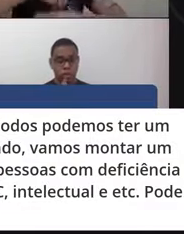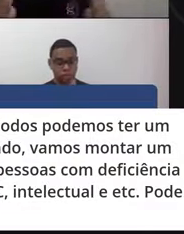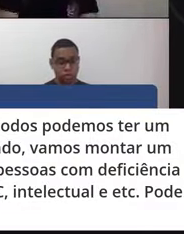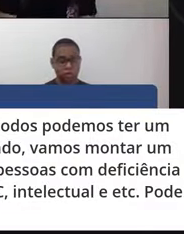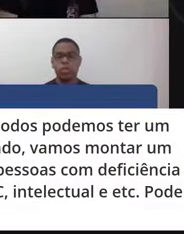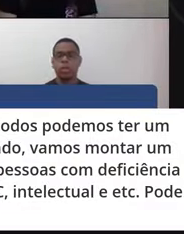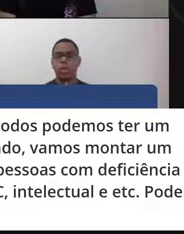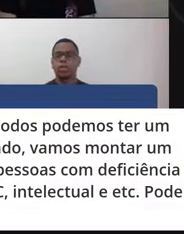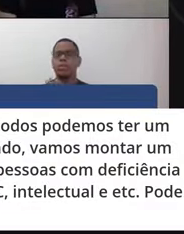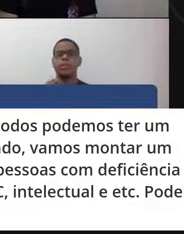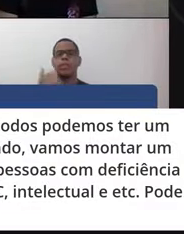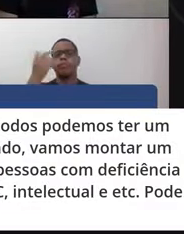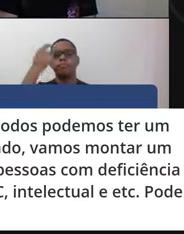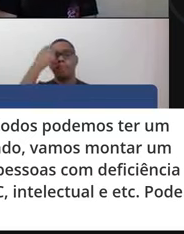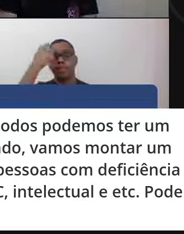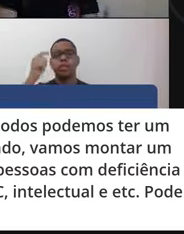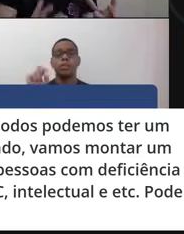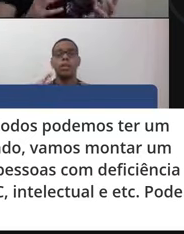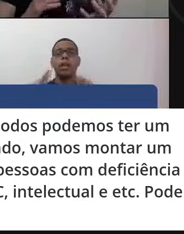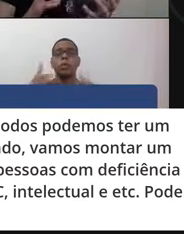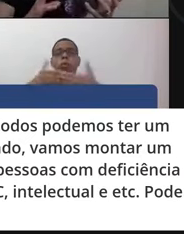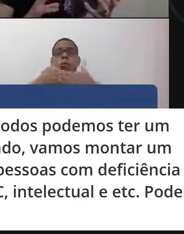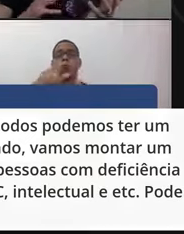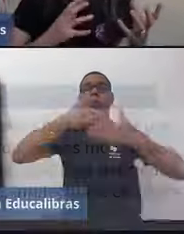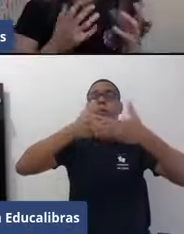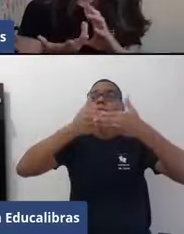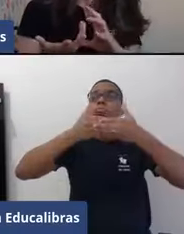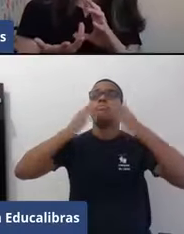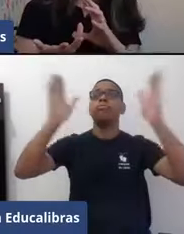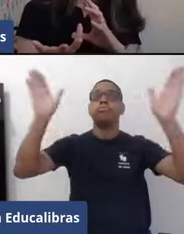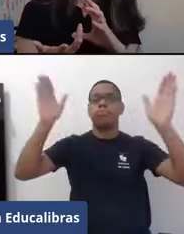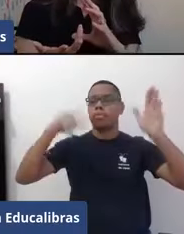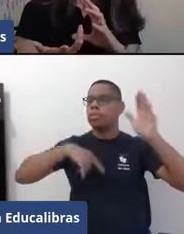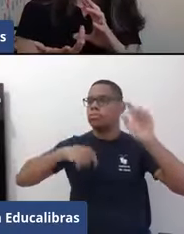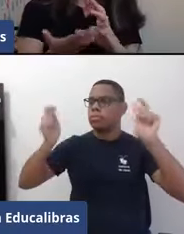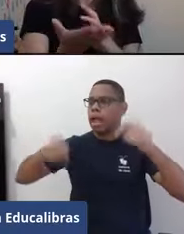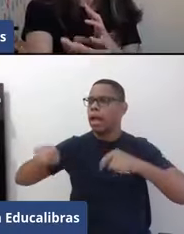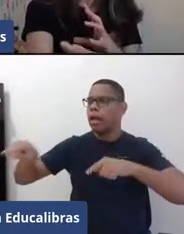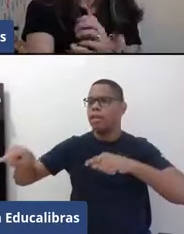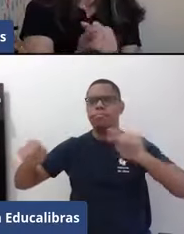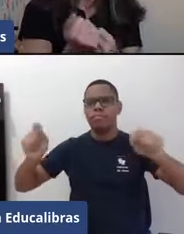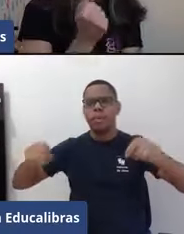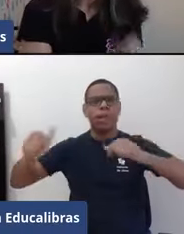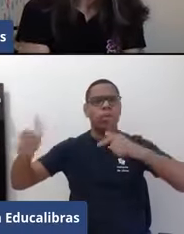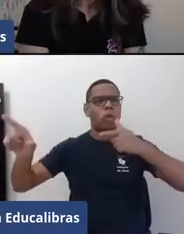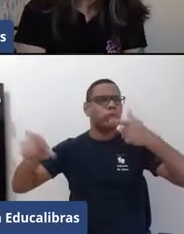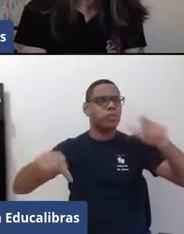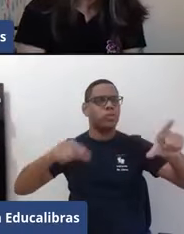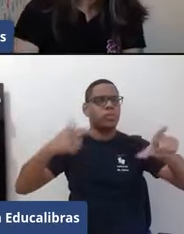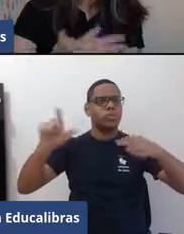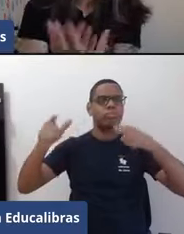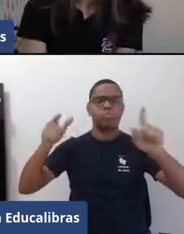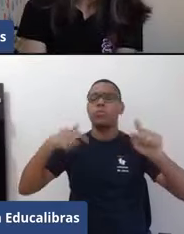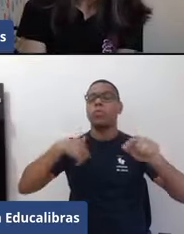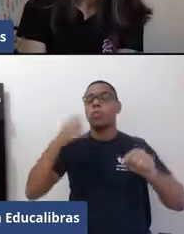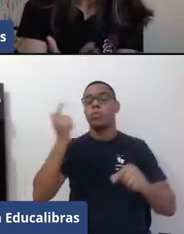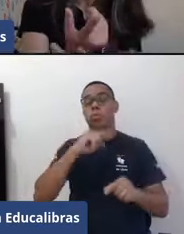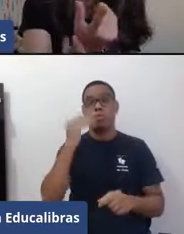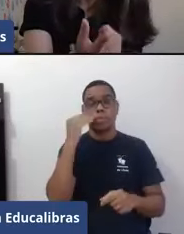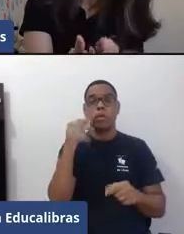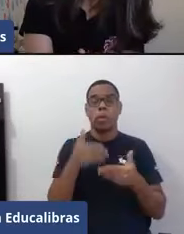nas possibilidades de realizações. Porque quando eu mudo esse olhar, eu começo a dar possibilidade, eu